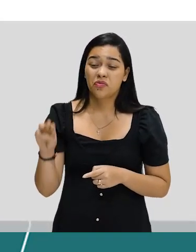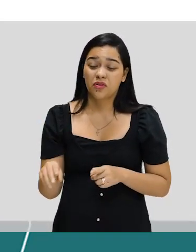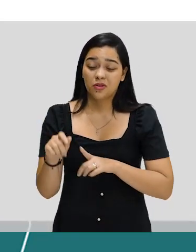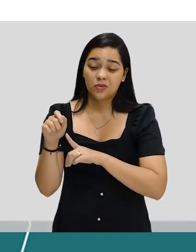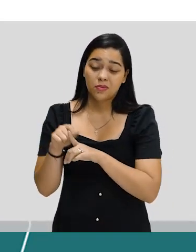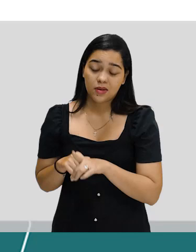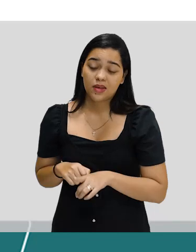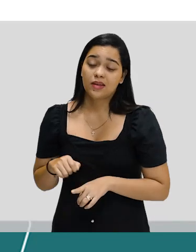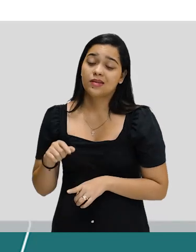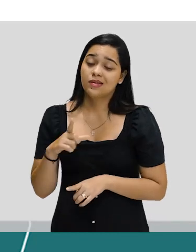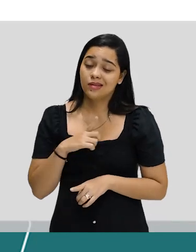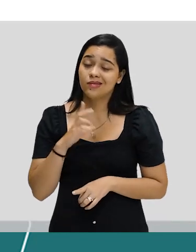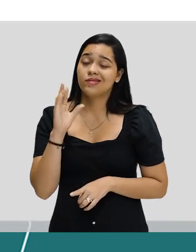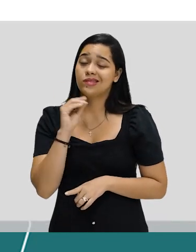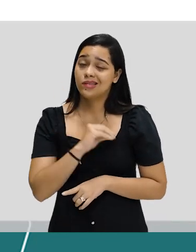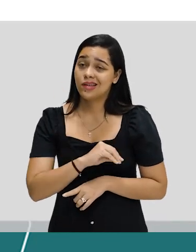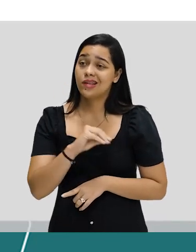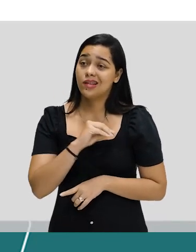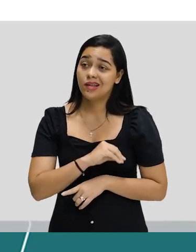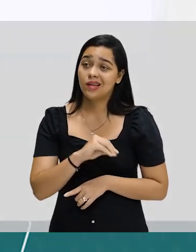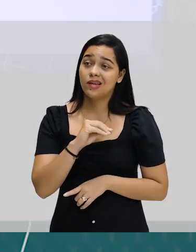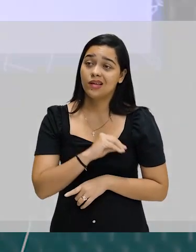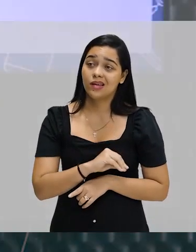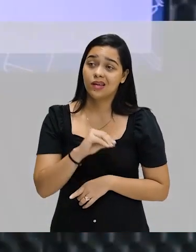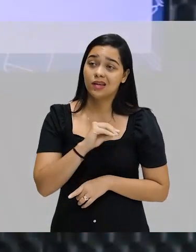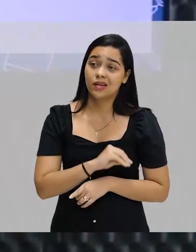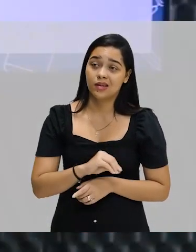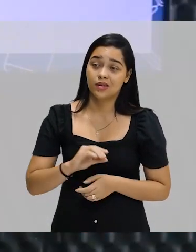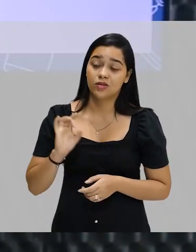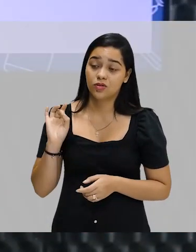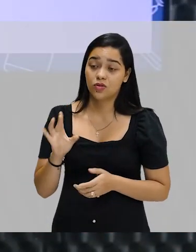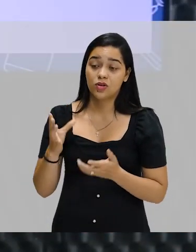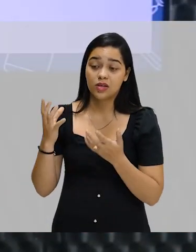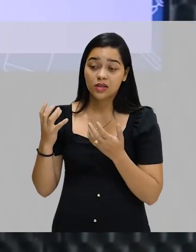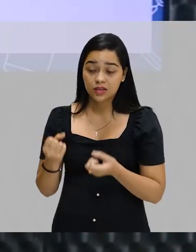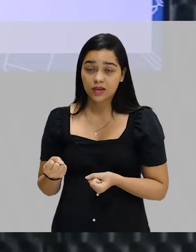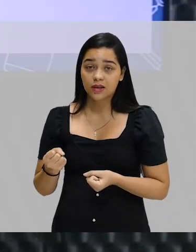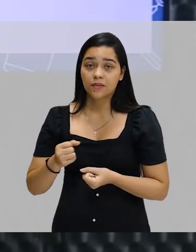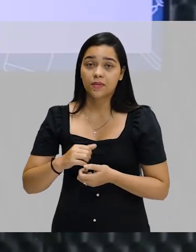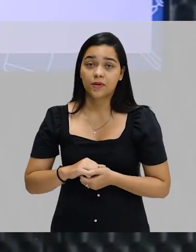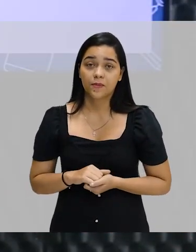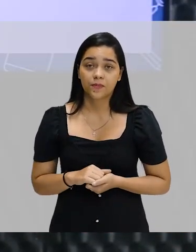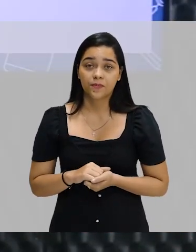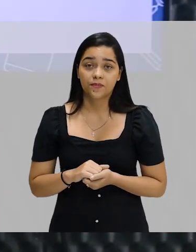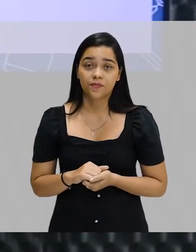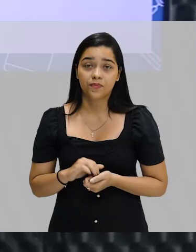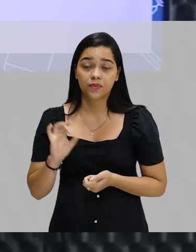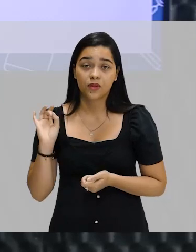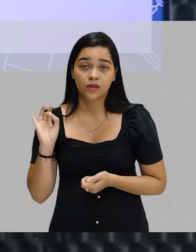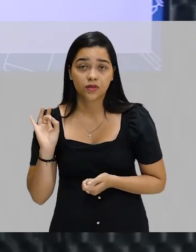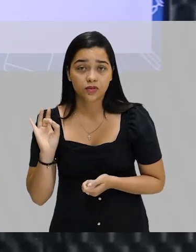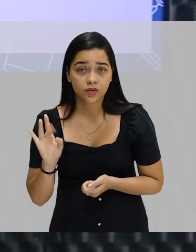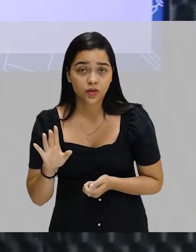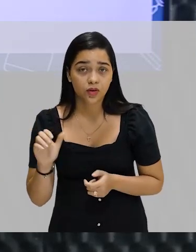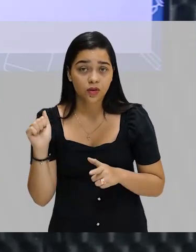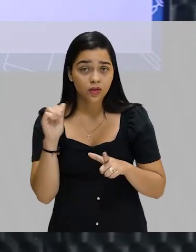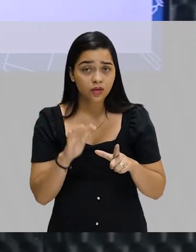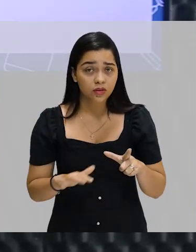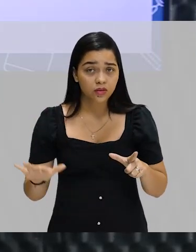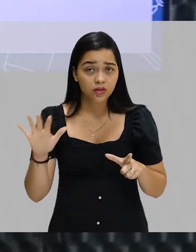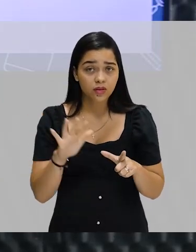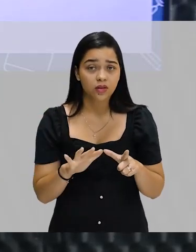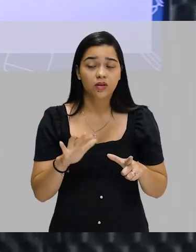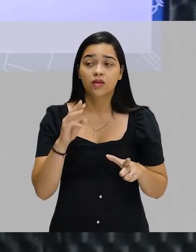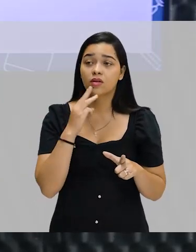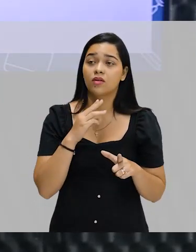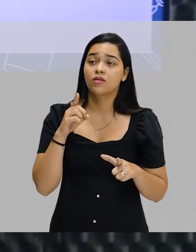vai sair o dinheiro, só no fim do mês recebe, tá certo? Só na plataforma